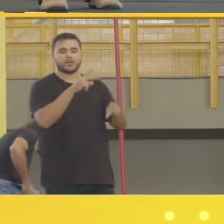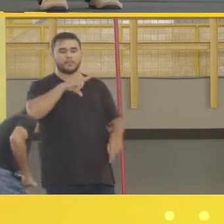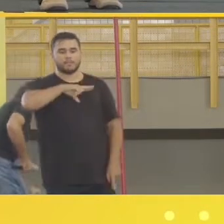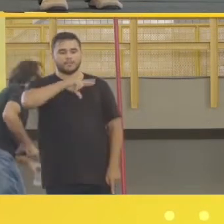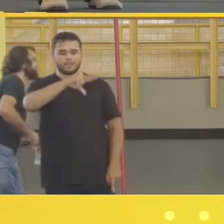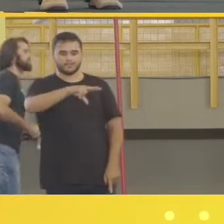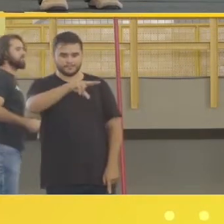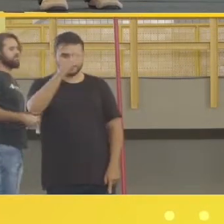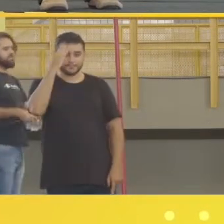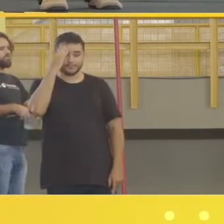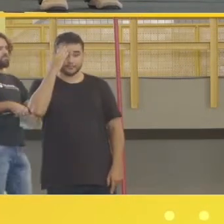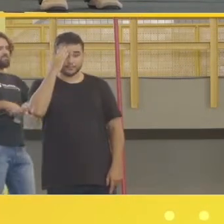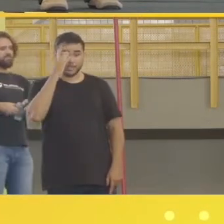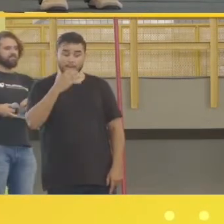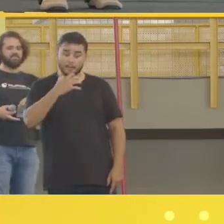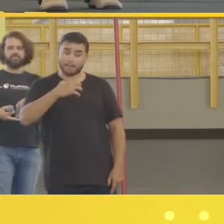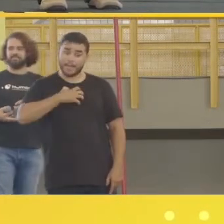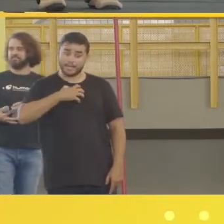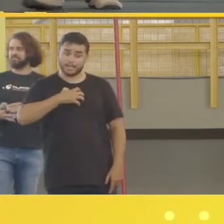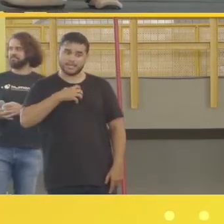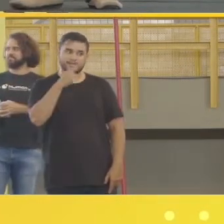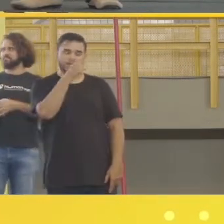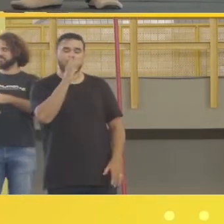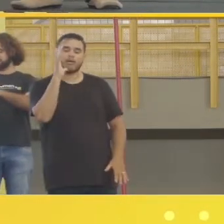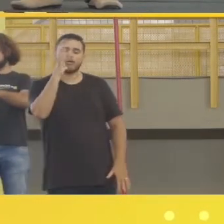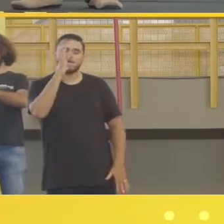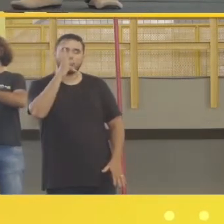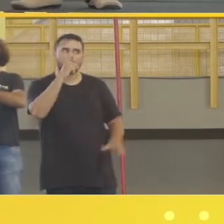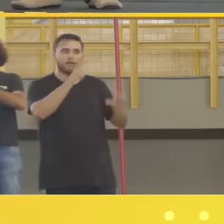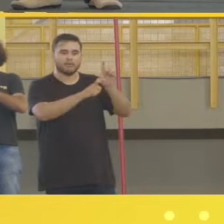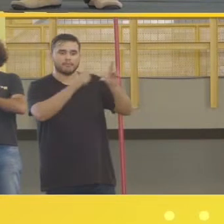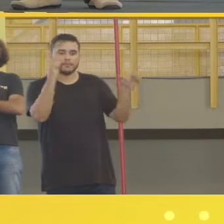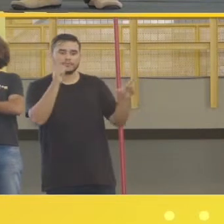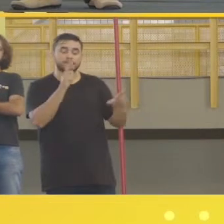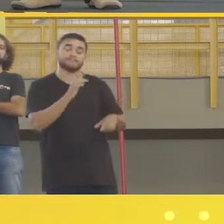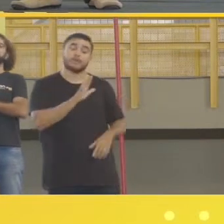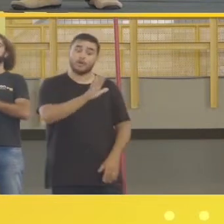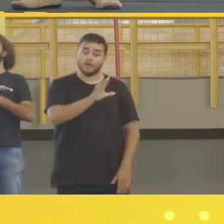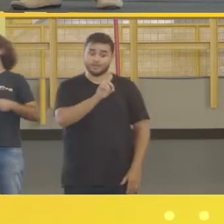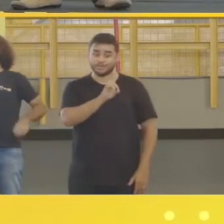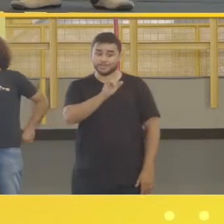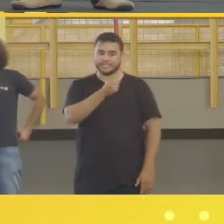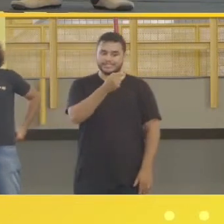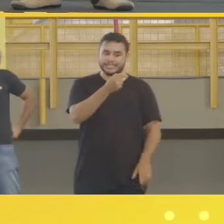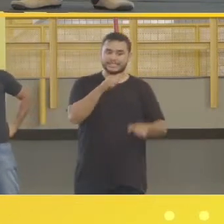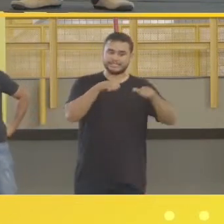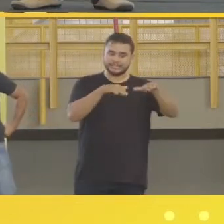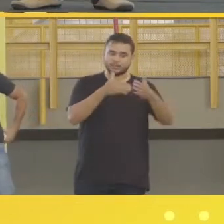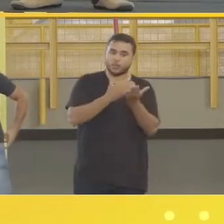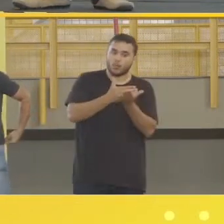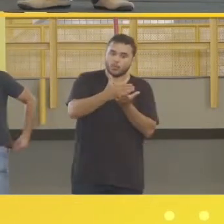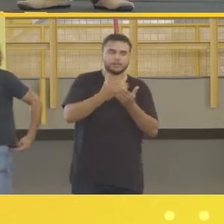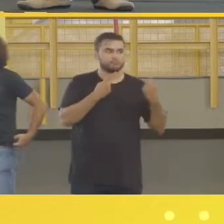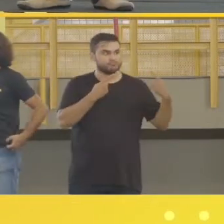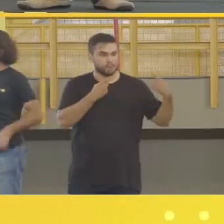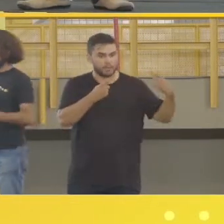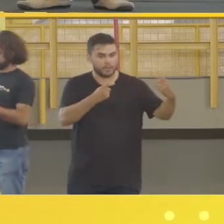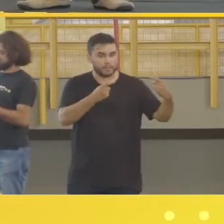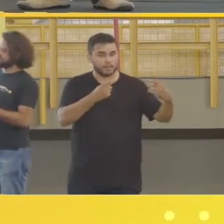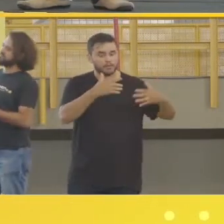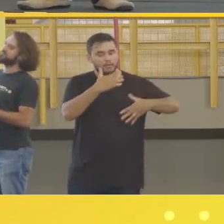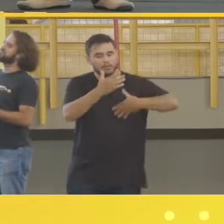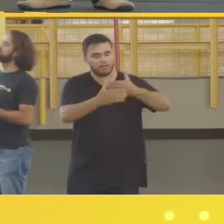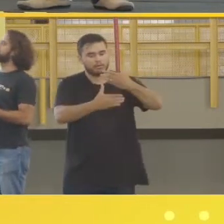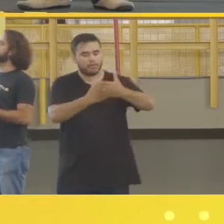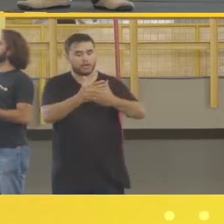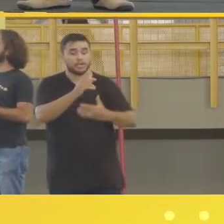a independência 2 vezes. A primeira vez é no 7 de setembro e a segunda vez é no 2 de julho.